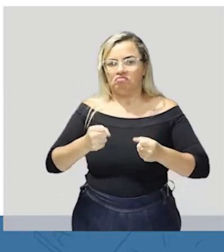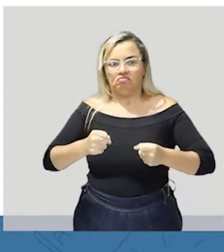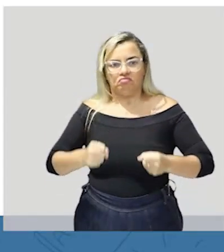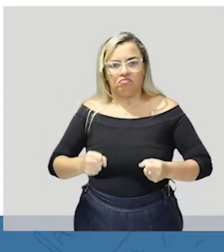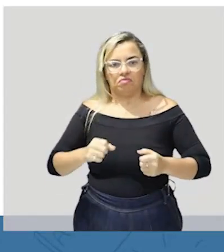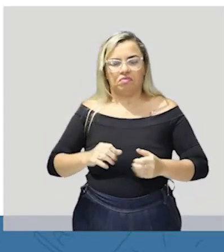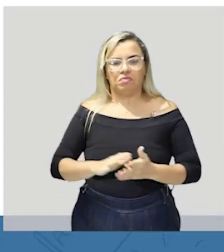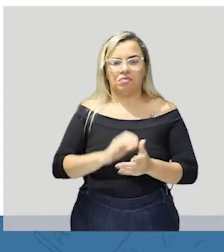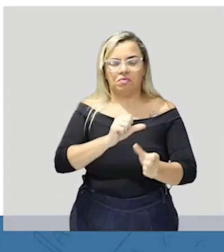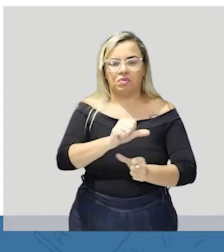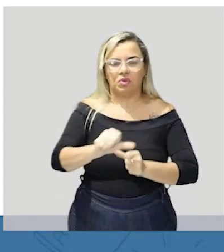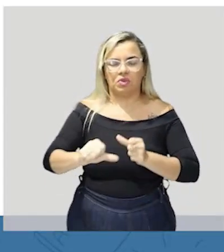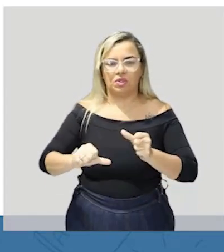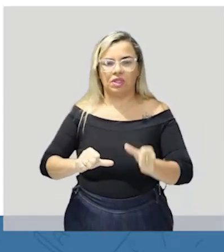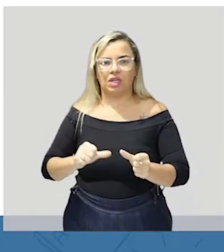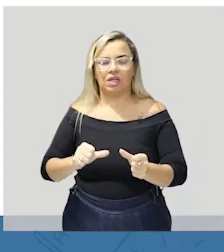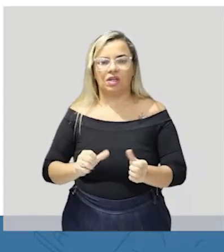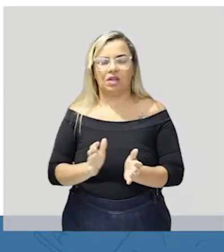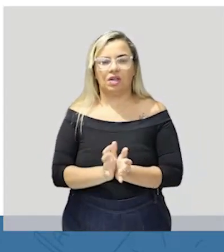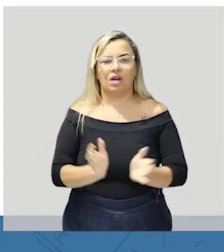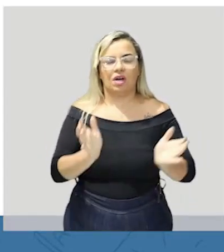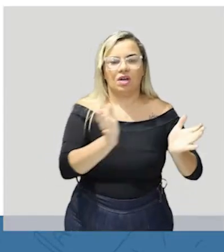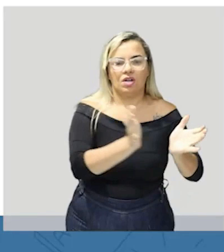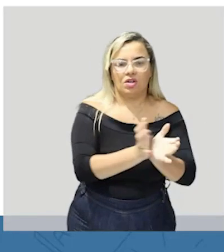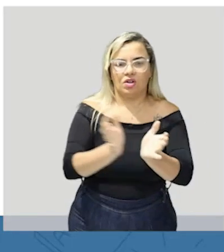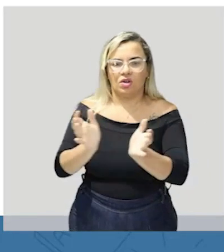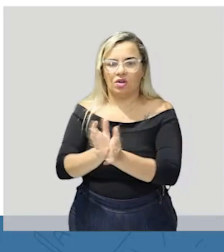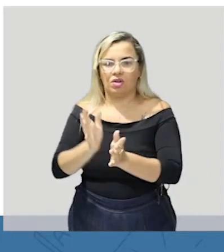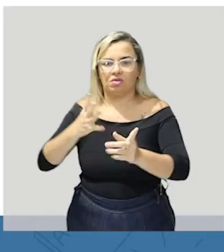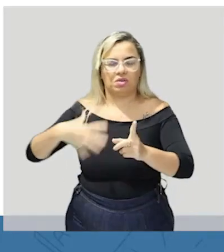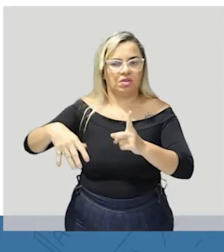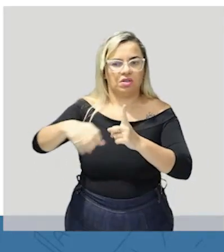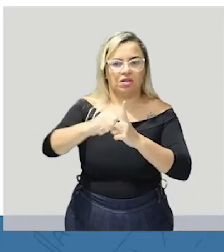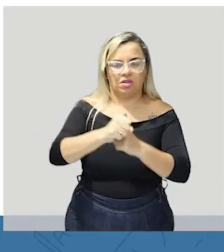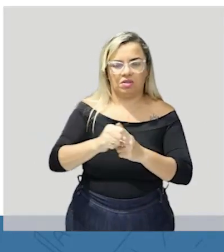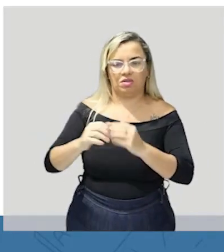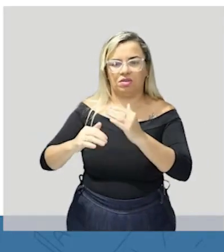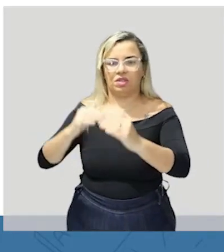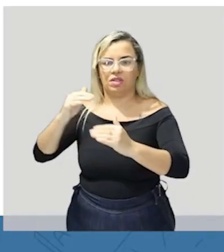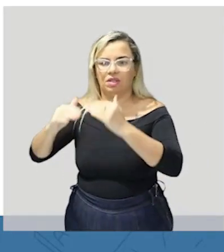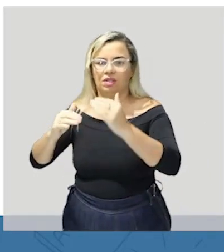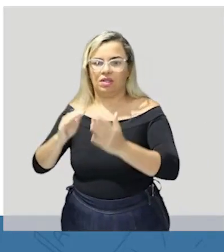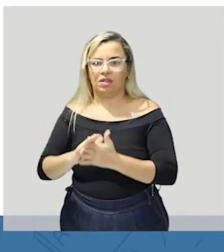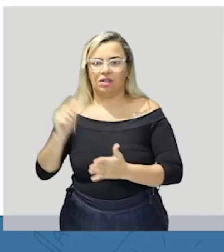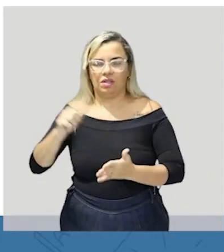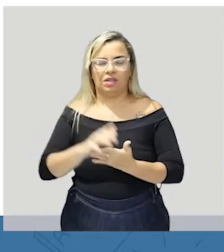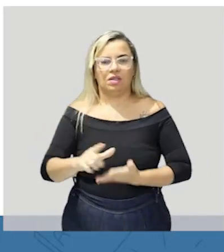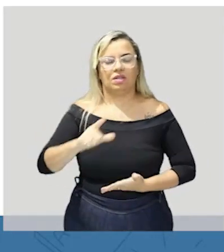se mudar de extrato social, ou seja, imobilidade. E a existência de uma